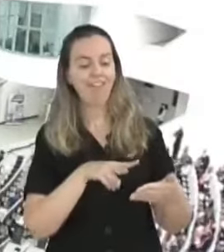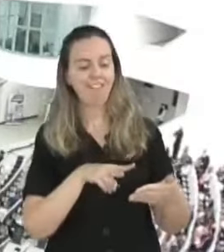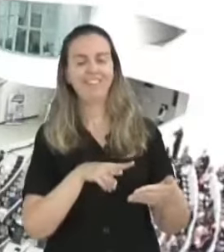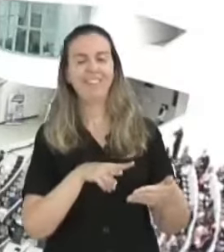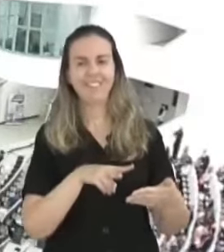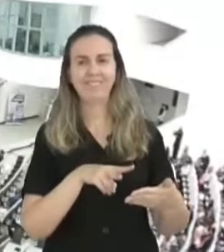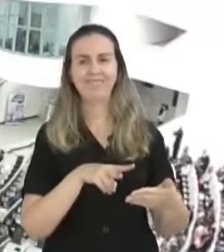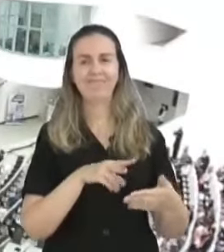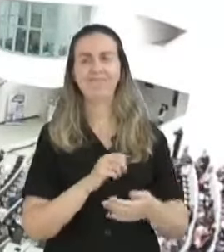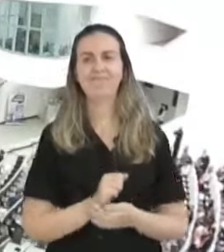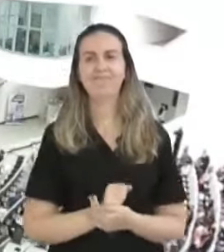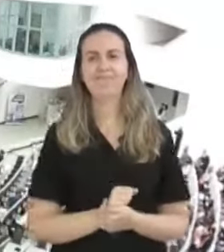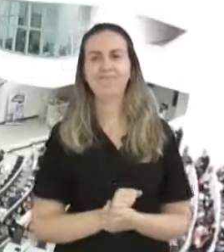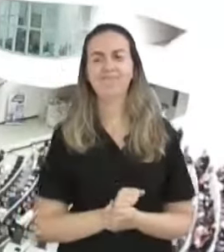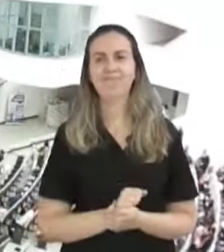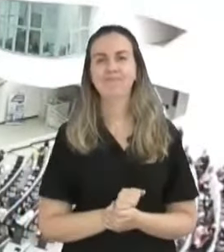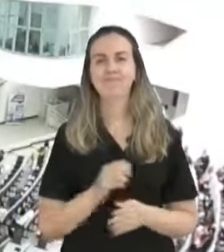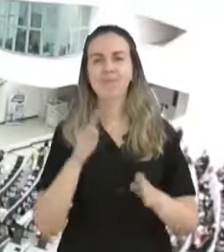redes sociais.